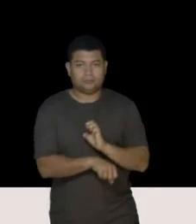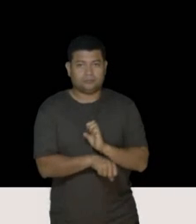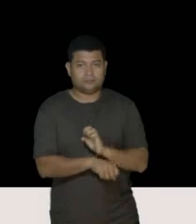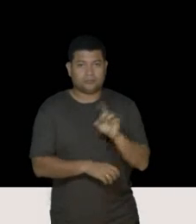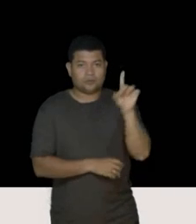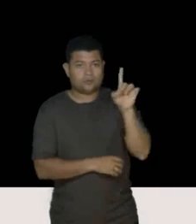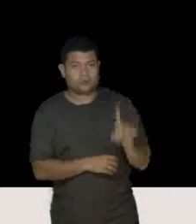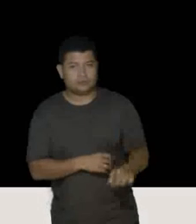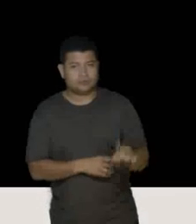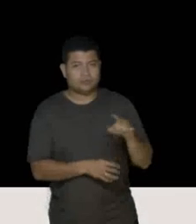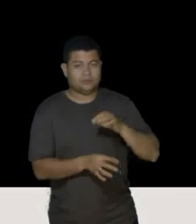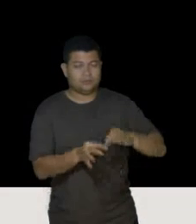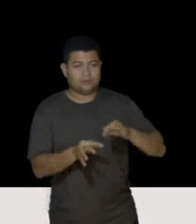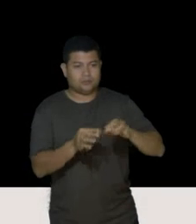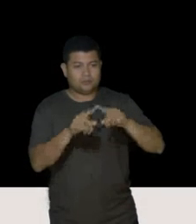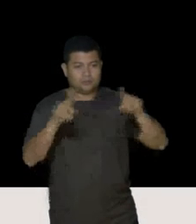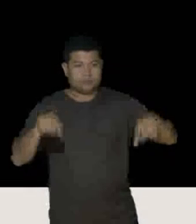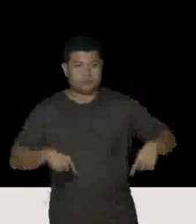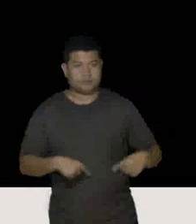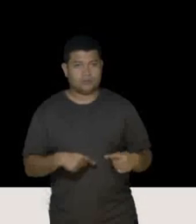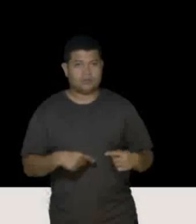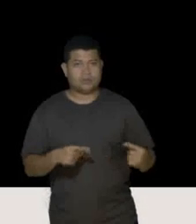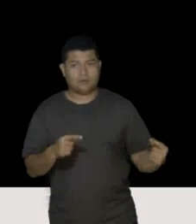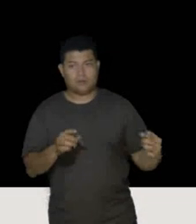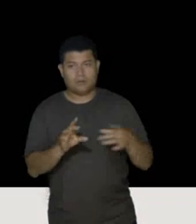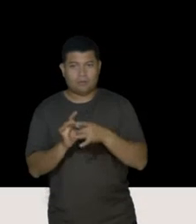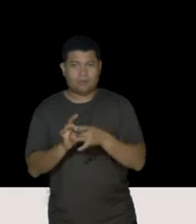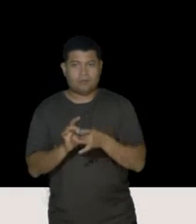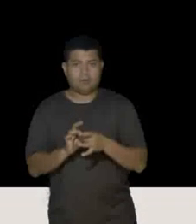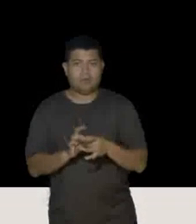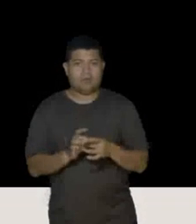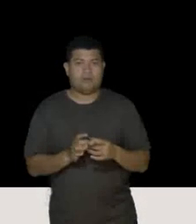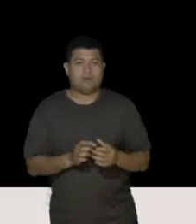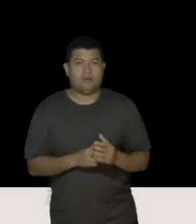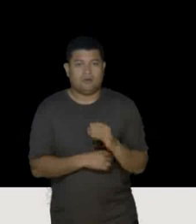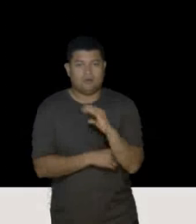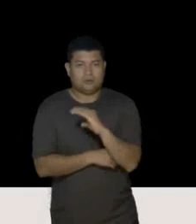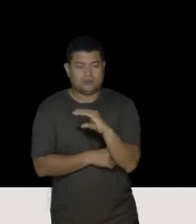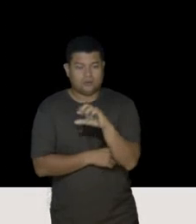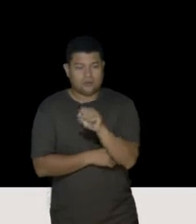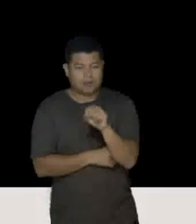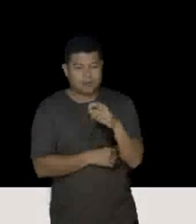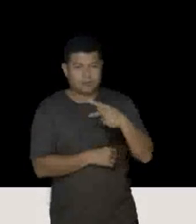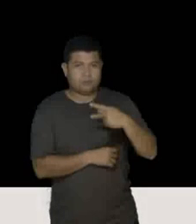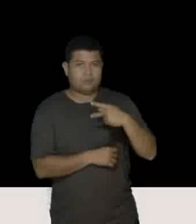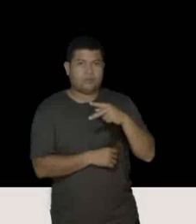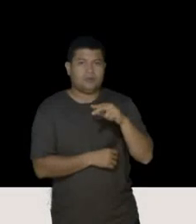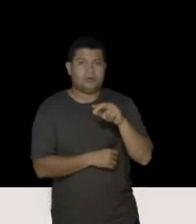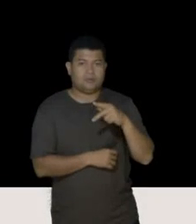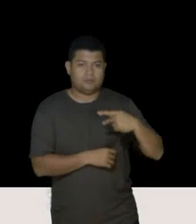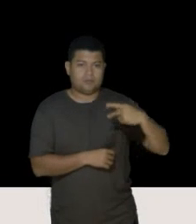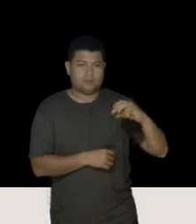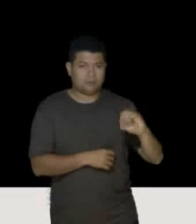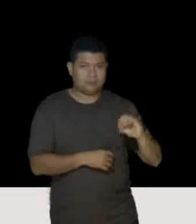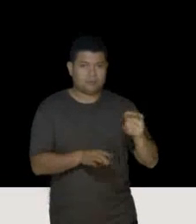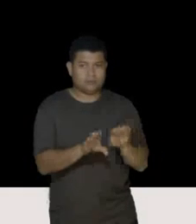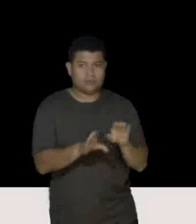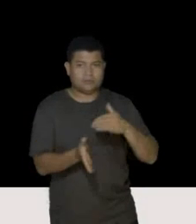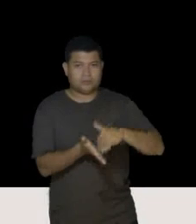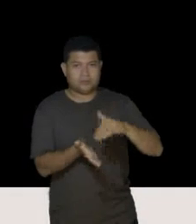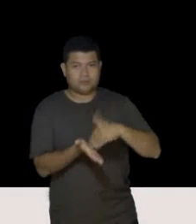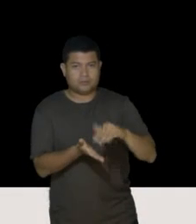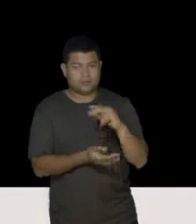dos órgãos de instituições integradas ao Colegiado Superior de Segurança Pública e Perícia Oficial e da Secretaria de Administração Prisional